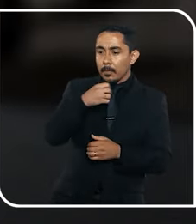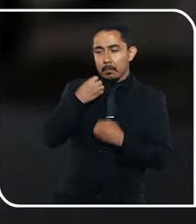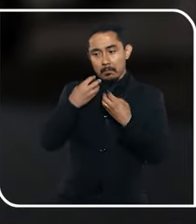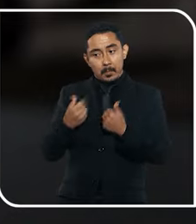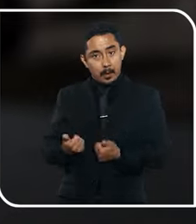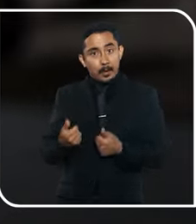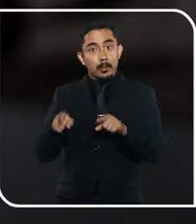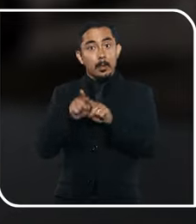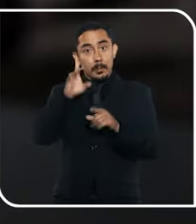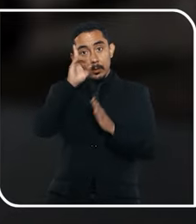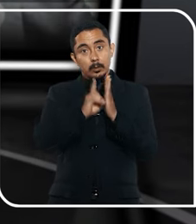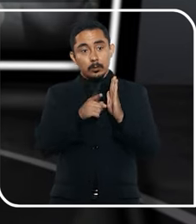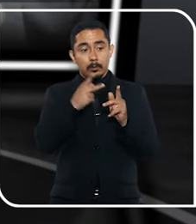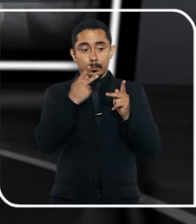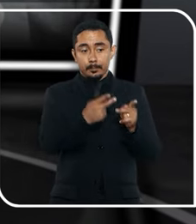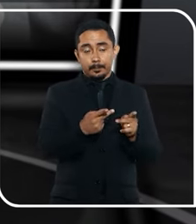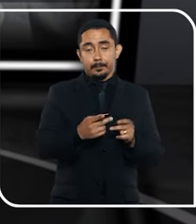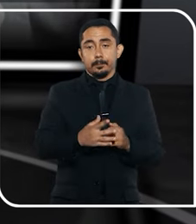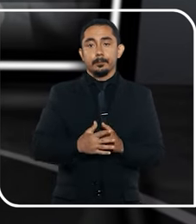visita?